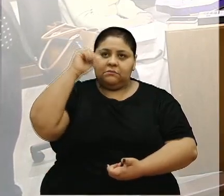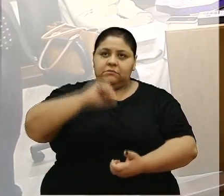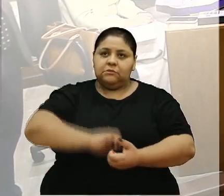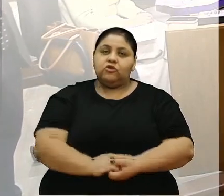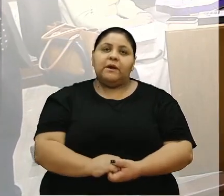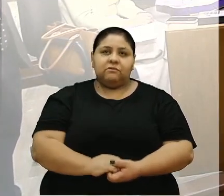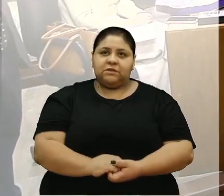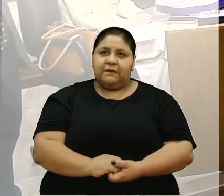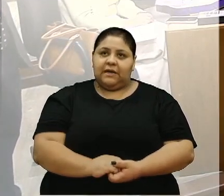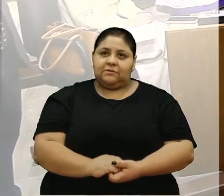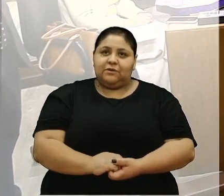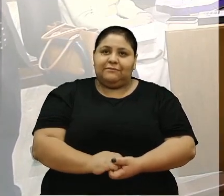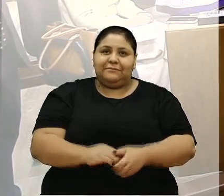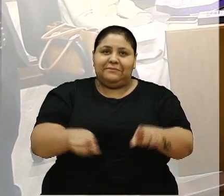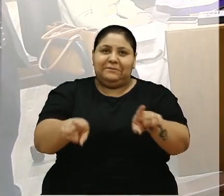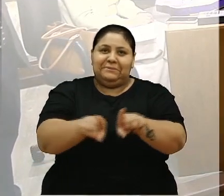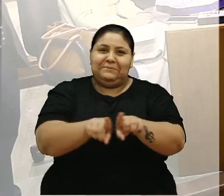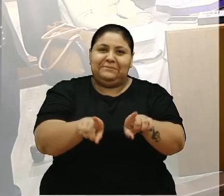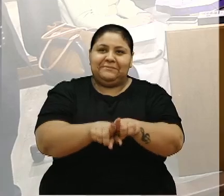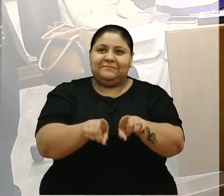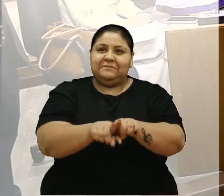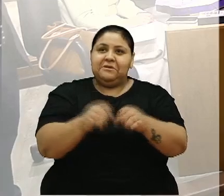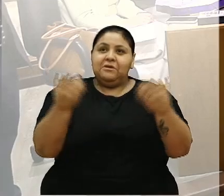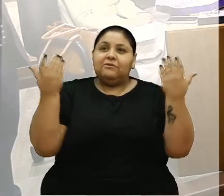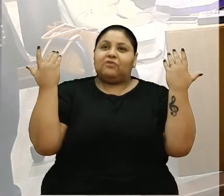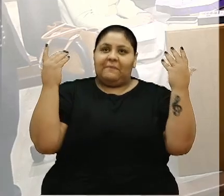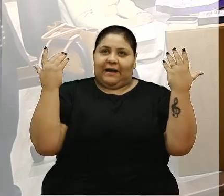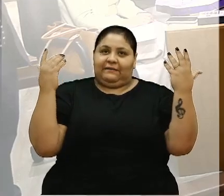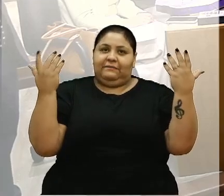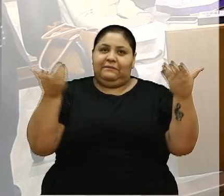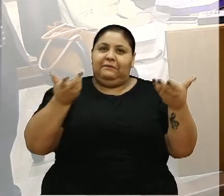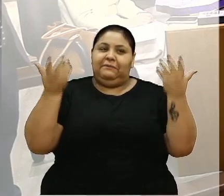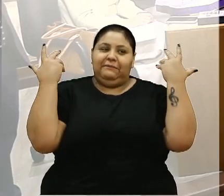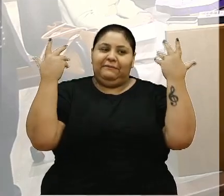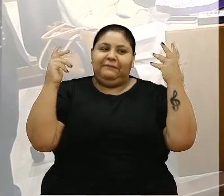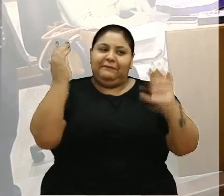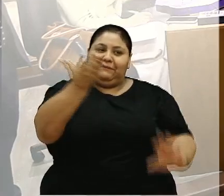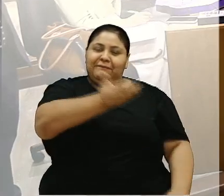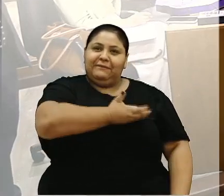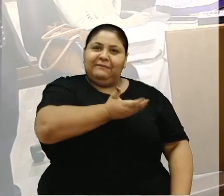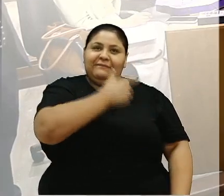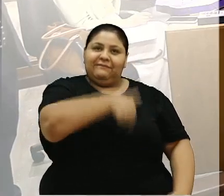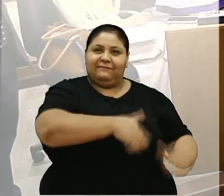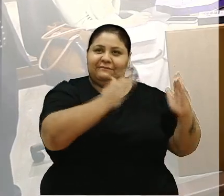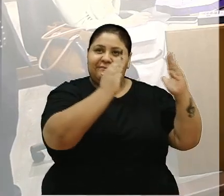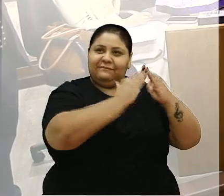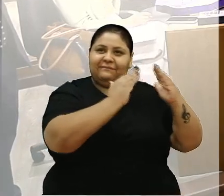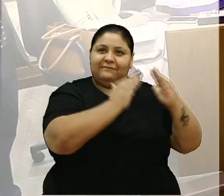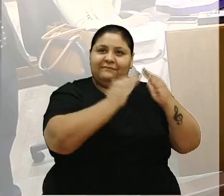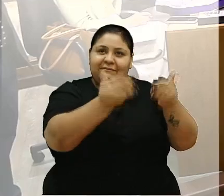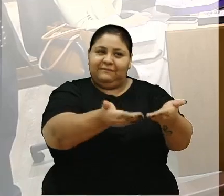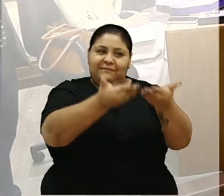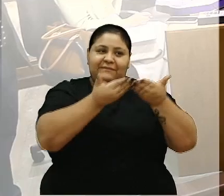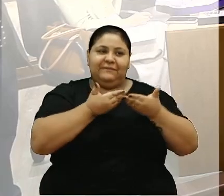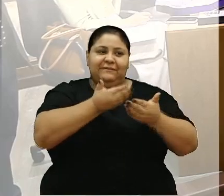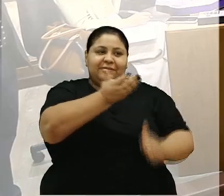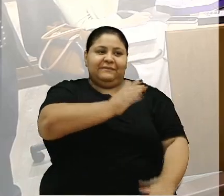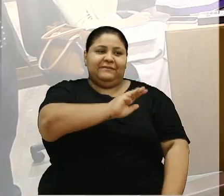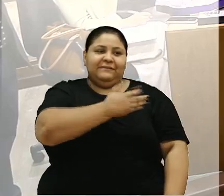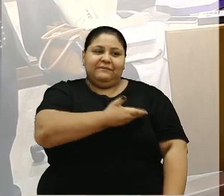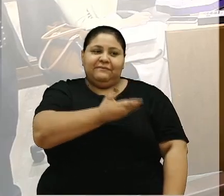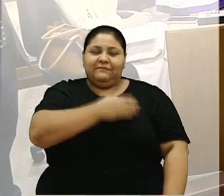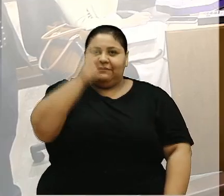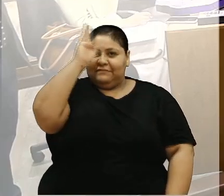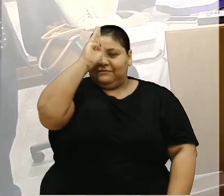Senhora presidente, caros colegas, quero parabenizar um amigo que essa casa me trouxe, o vereador Bressan,